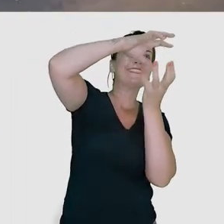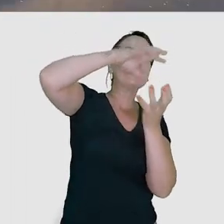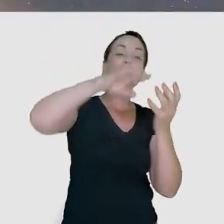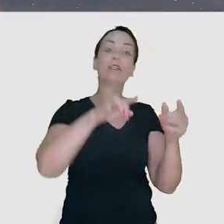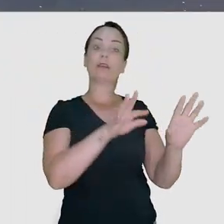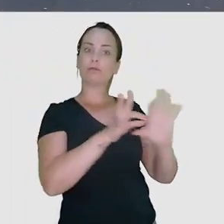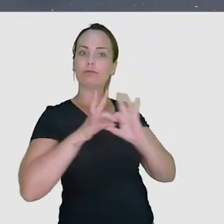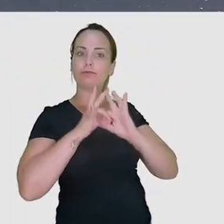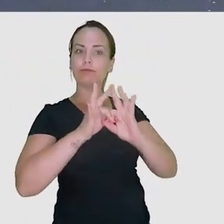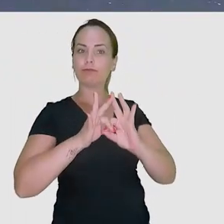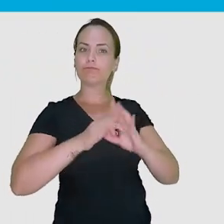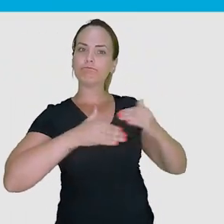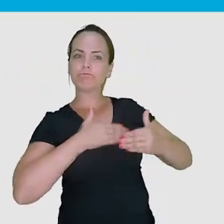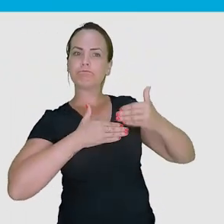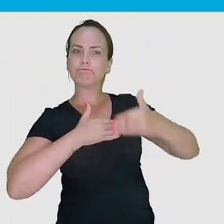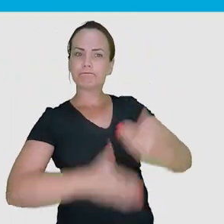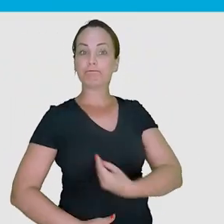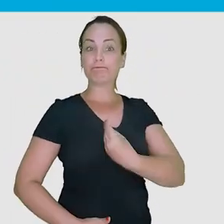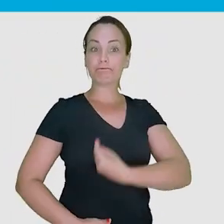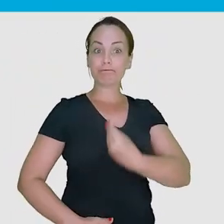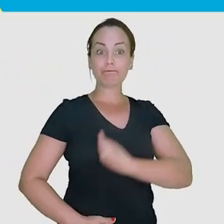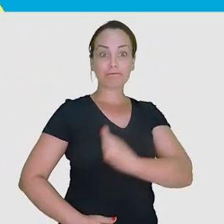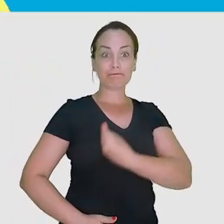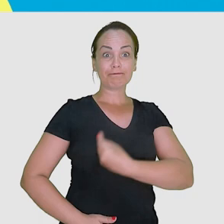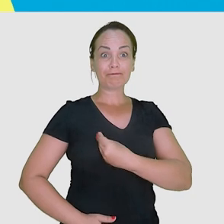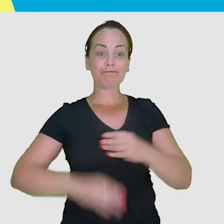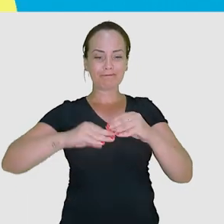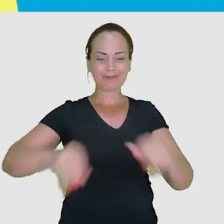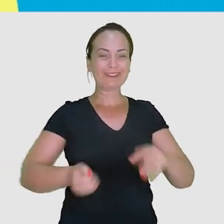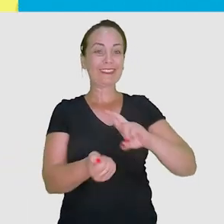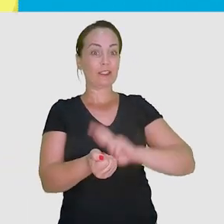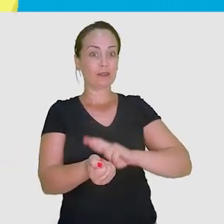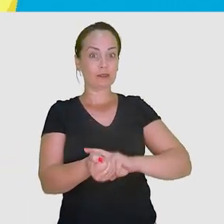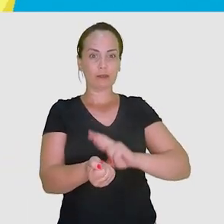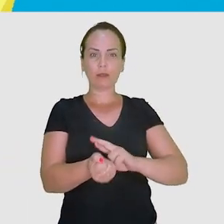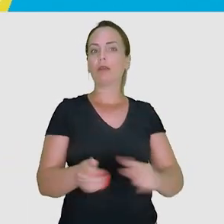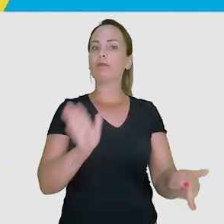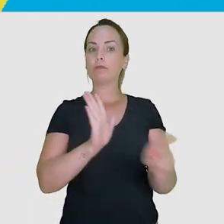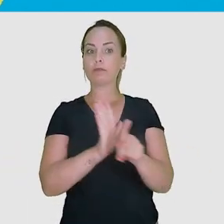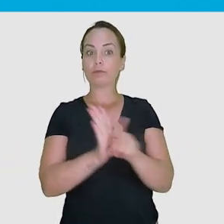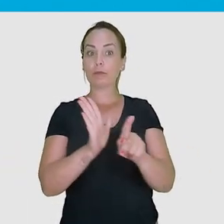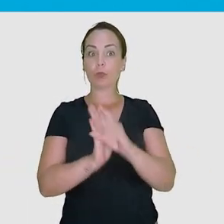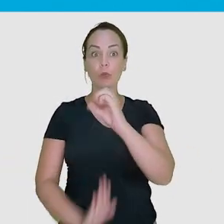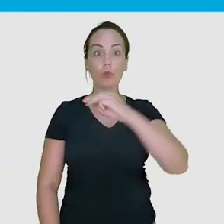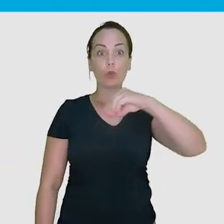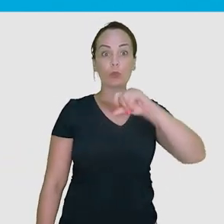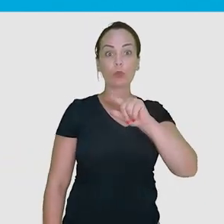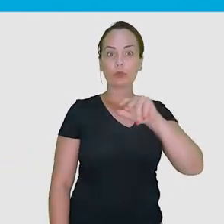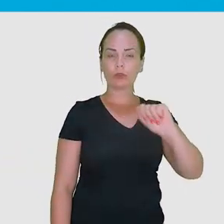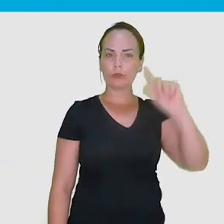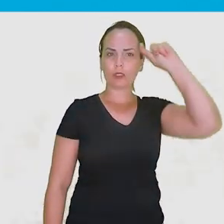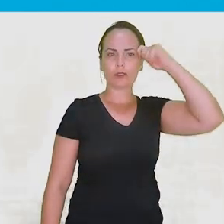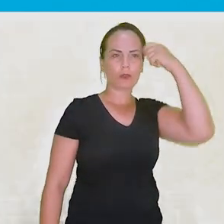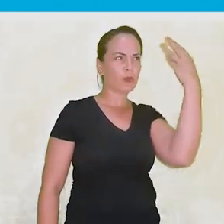com o ritmo da vida na Terra. Faz parte dos mitos associados a essa cosmologia africana a noção de